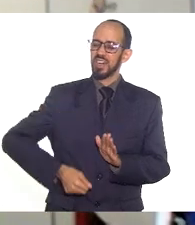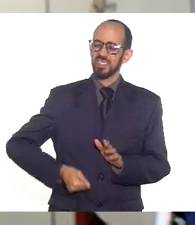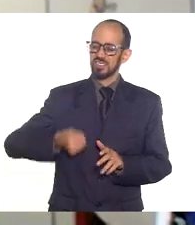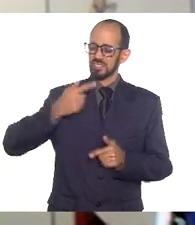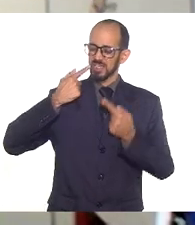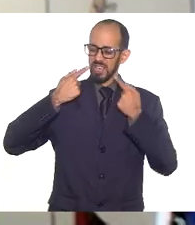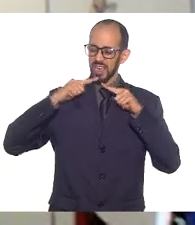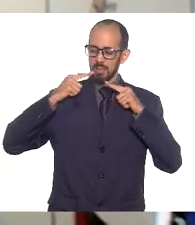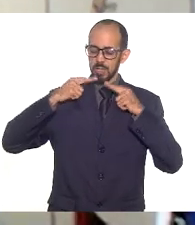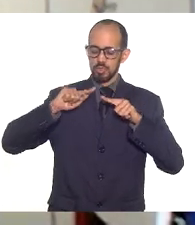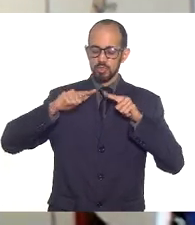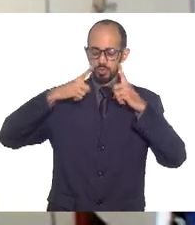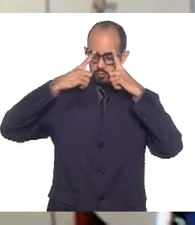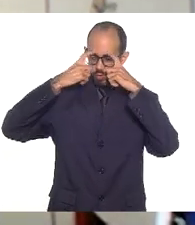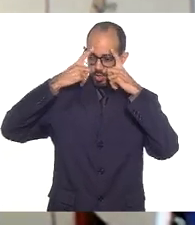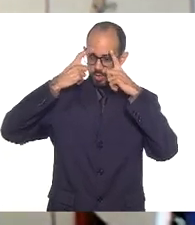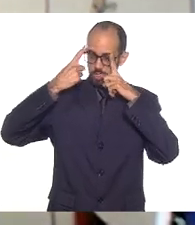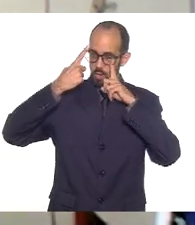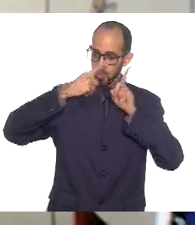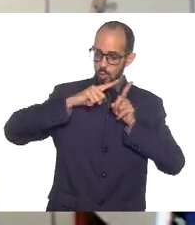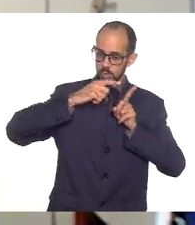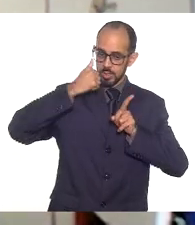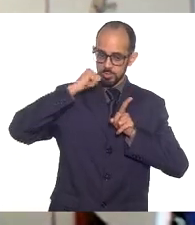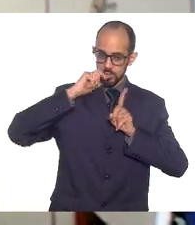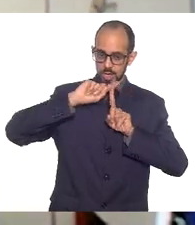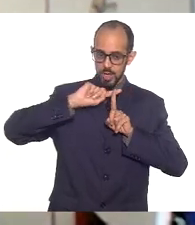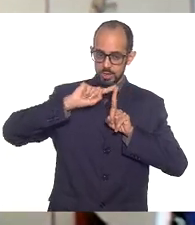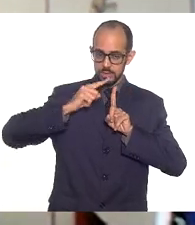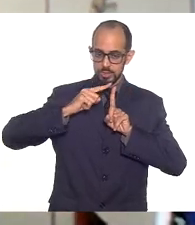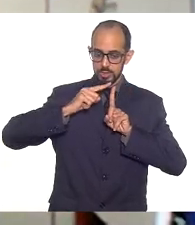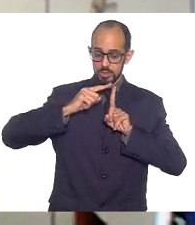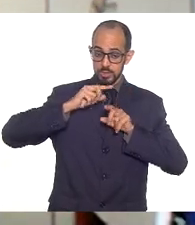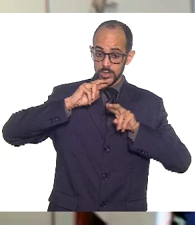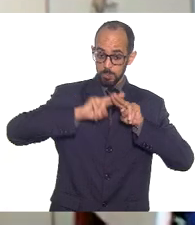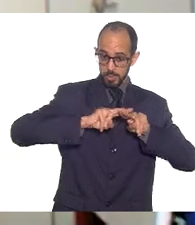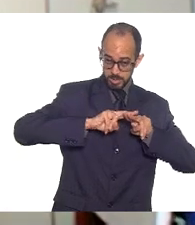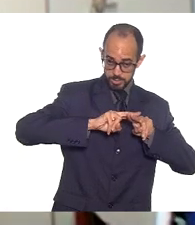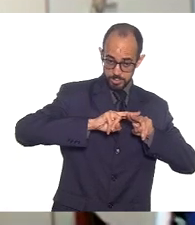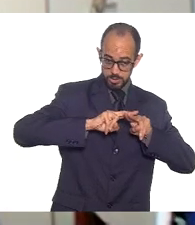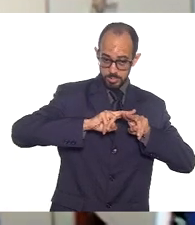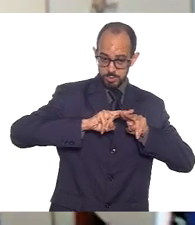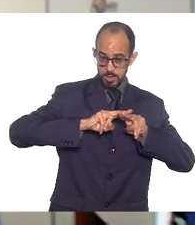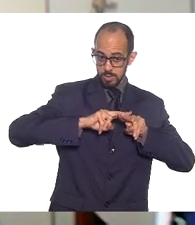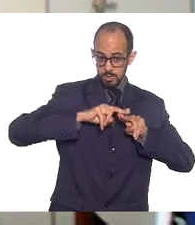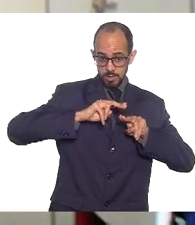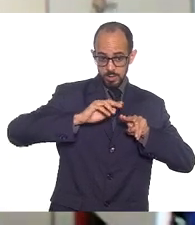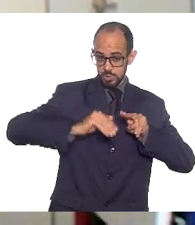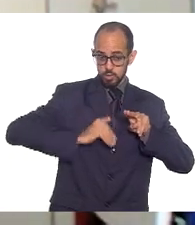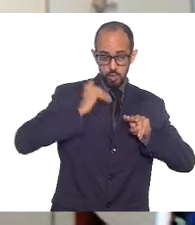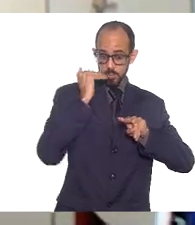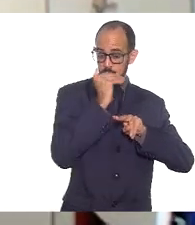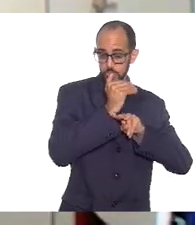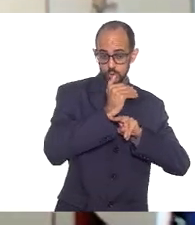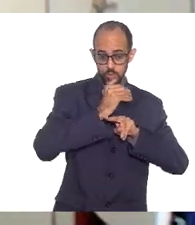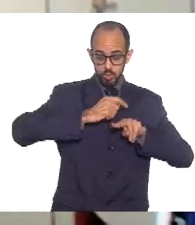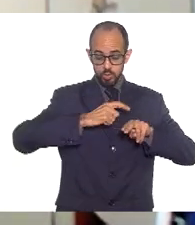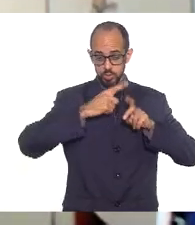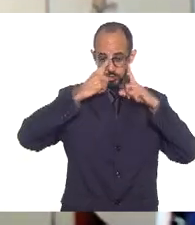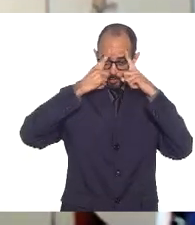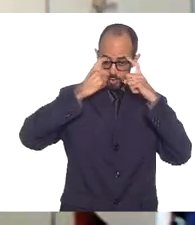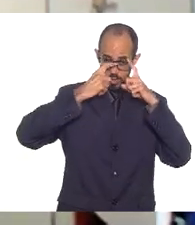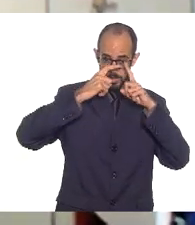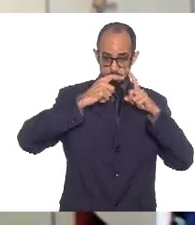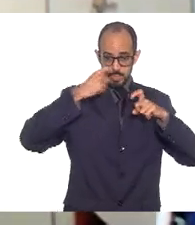contra as meninas que estão cumprindo medidas socioeducativas efusivo de violência sexual essa relação